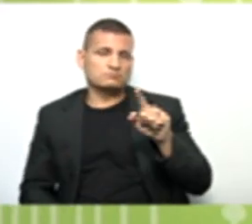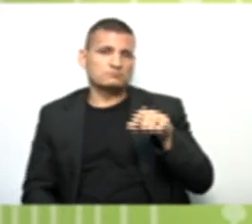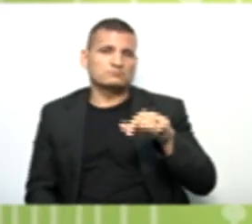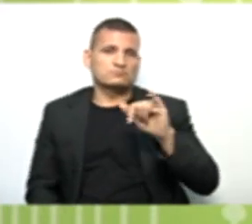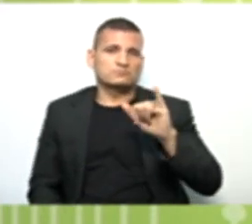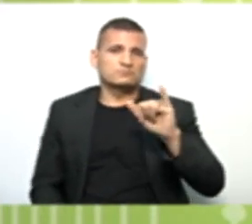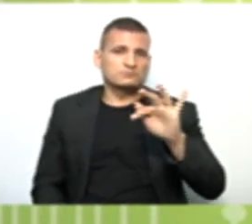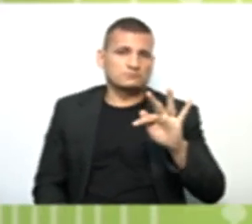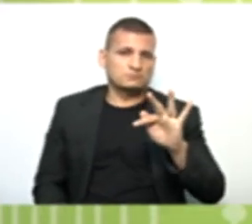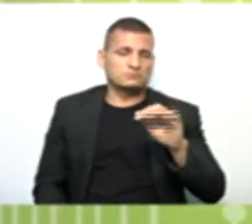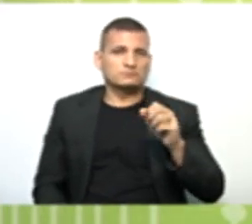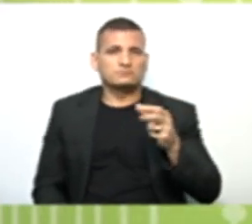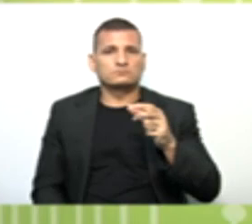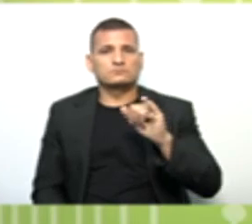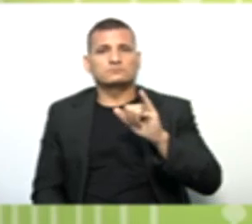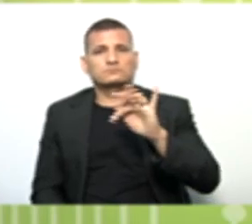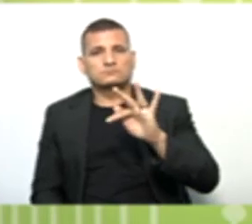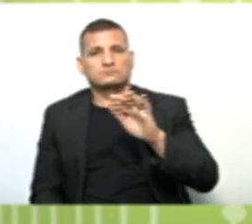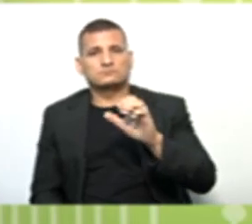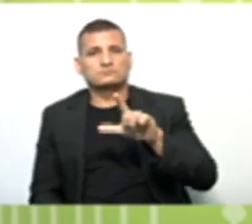if else.